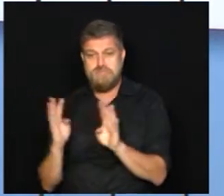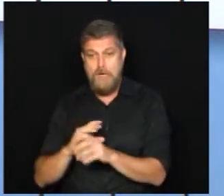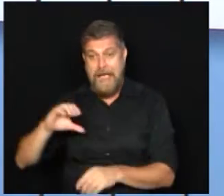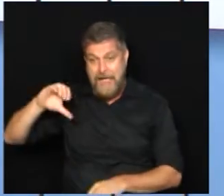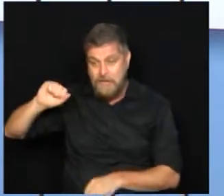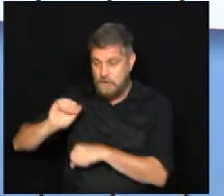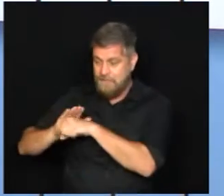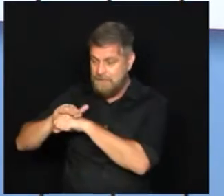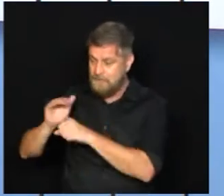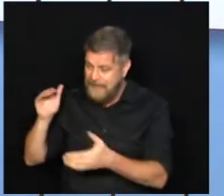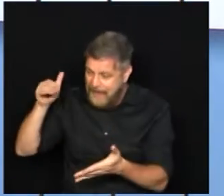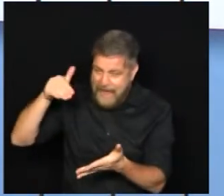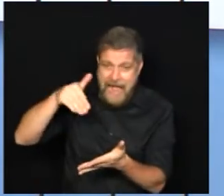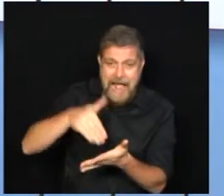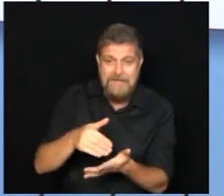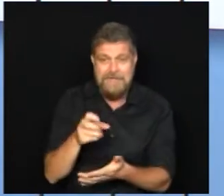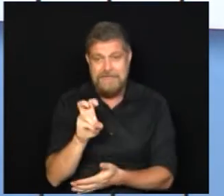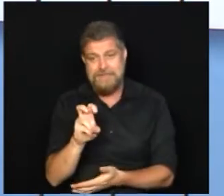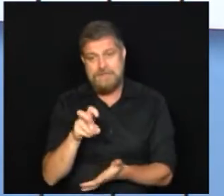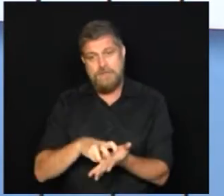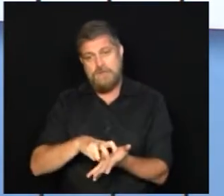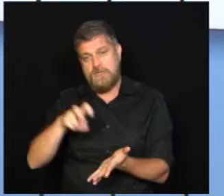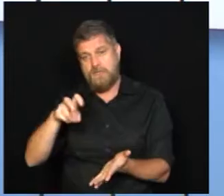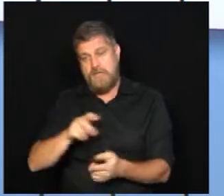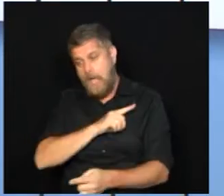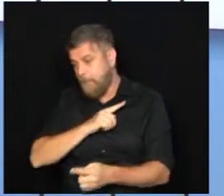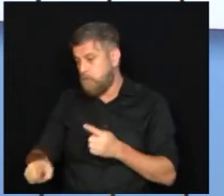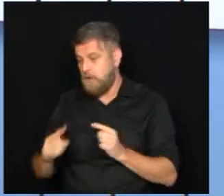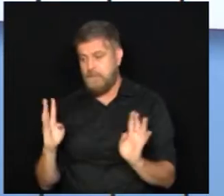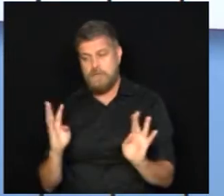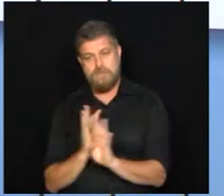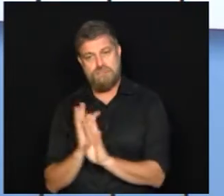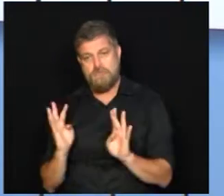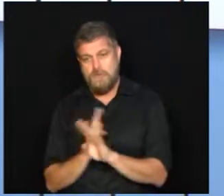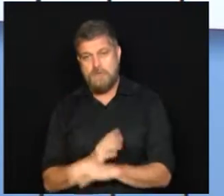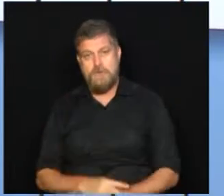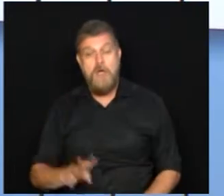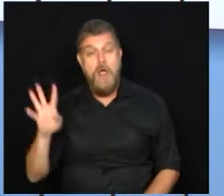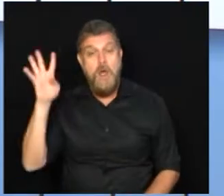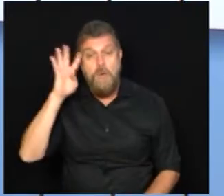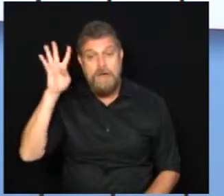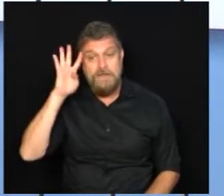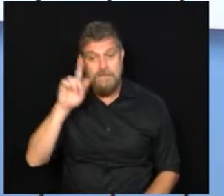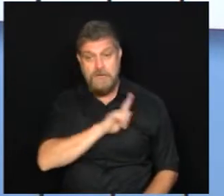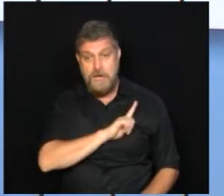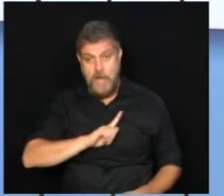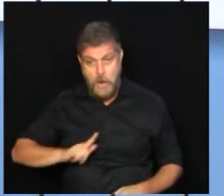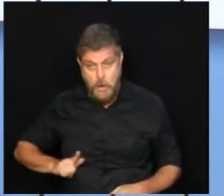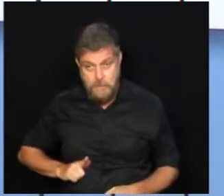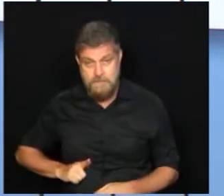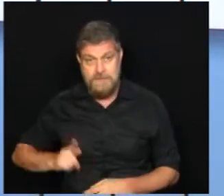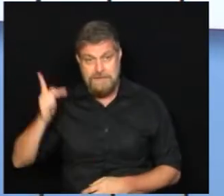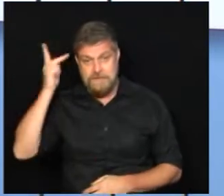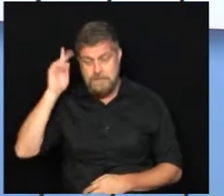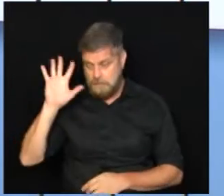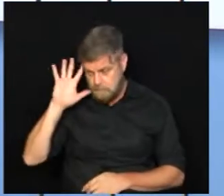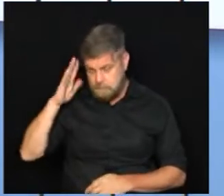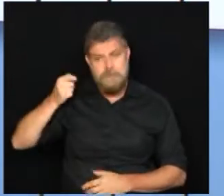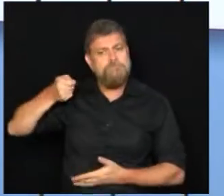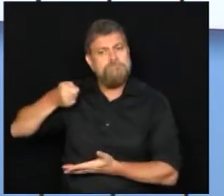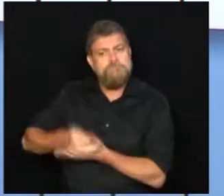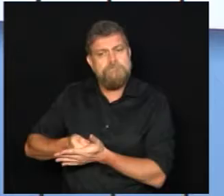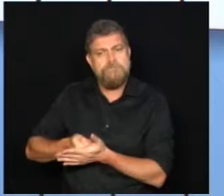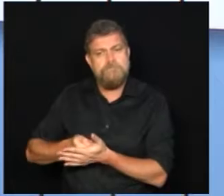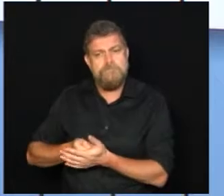das nove horas da noite a 5 horas da manhã e nesta quarta-feira então o governo do estado decidiu que